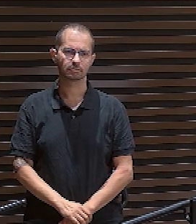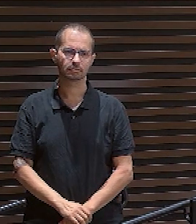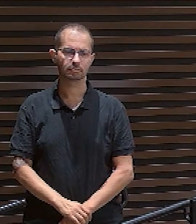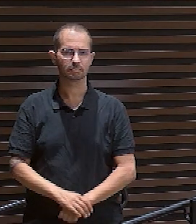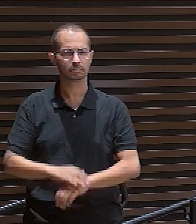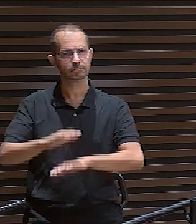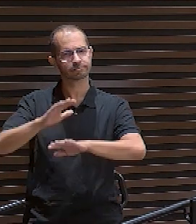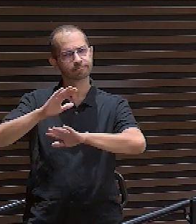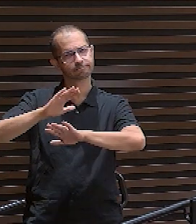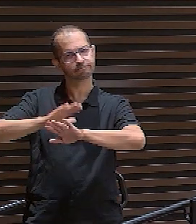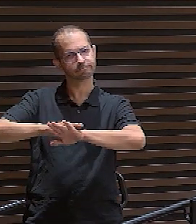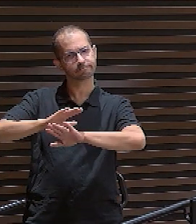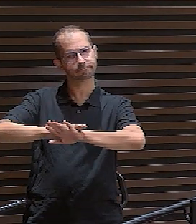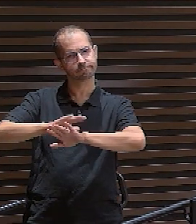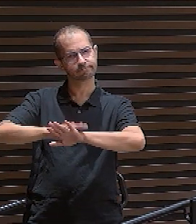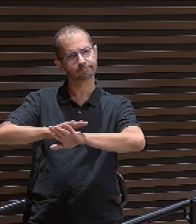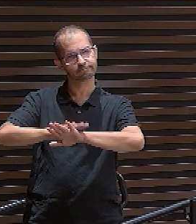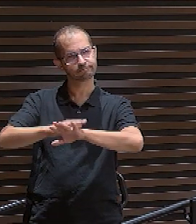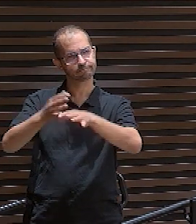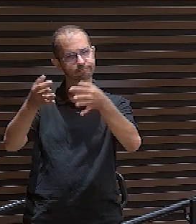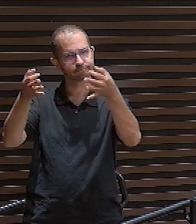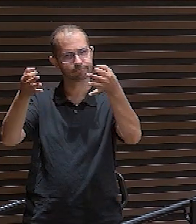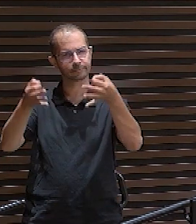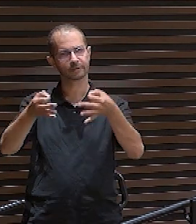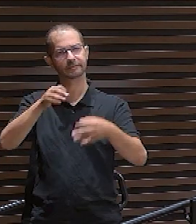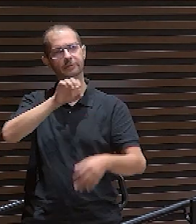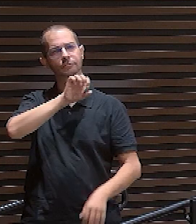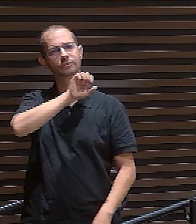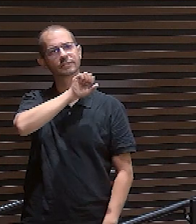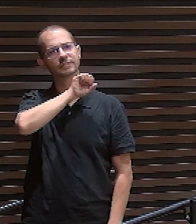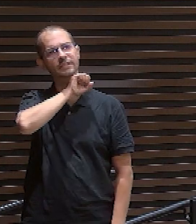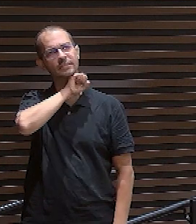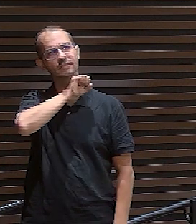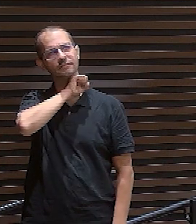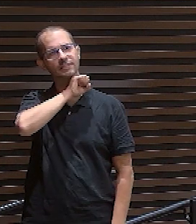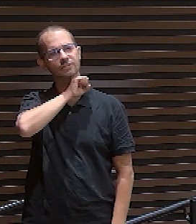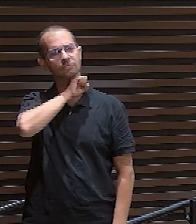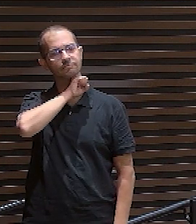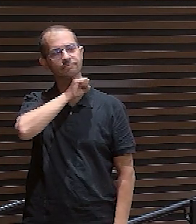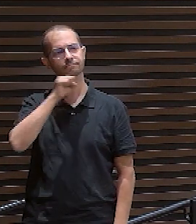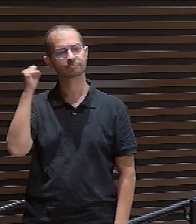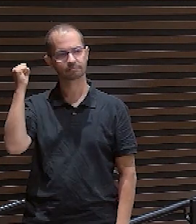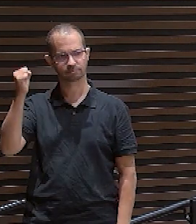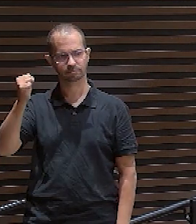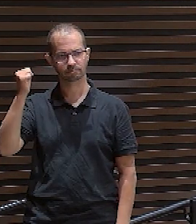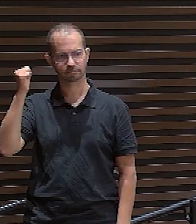Mais excelente sacrifício do que Caim,